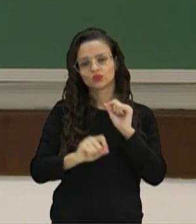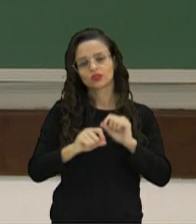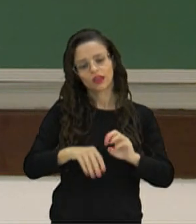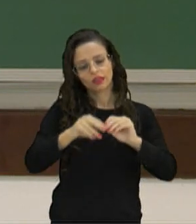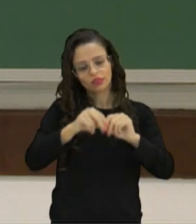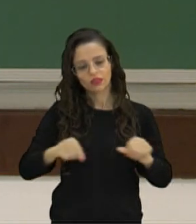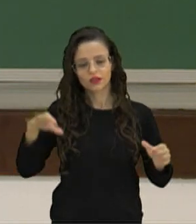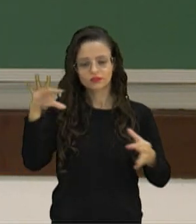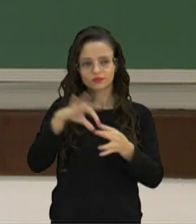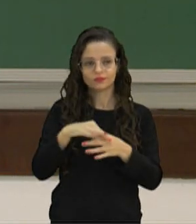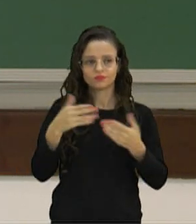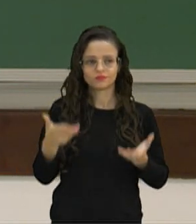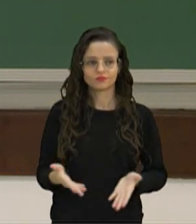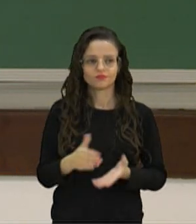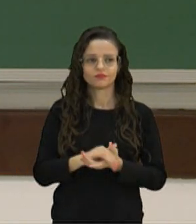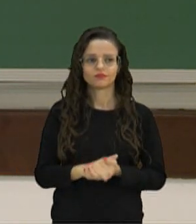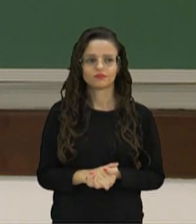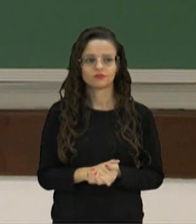terreno.